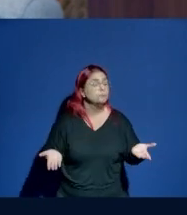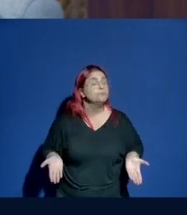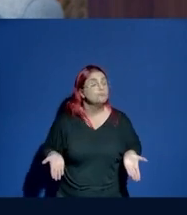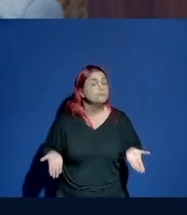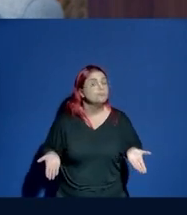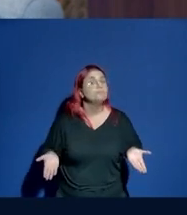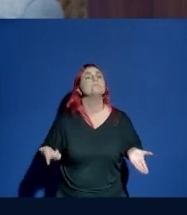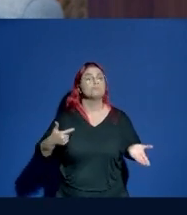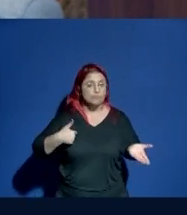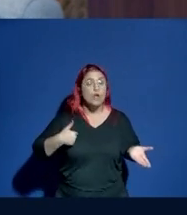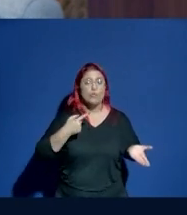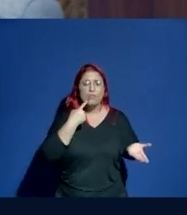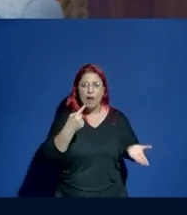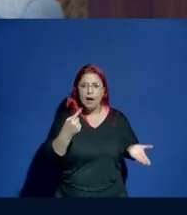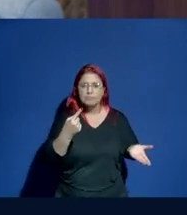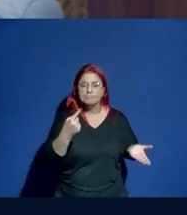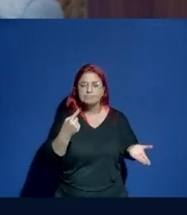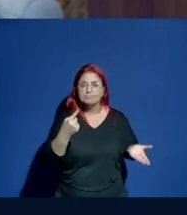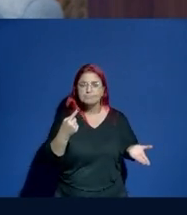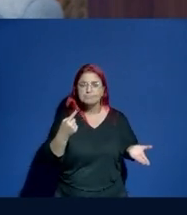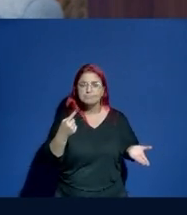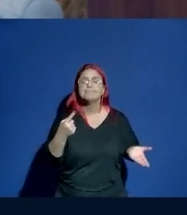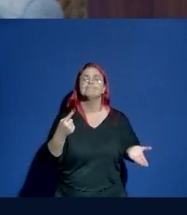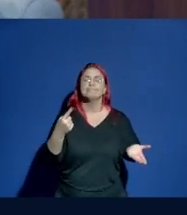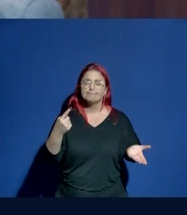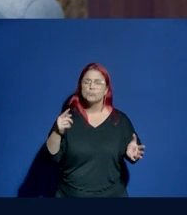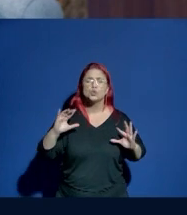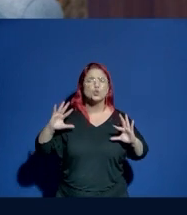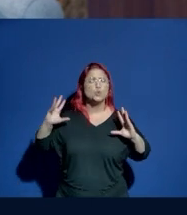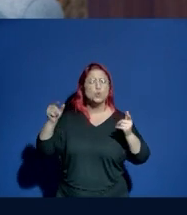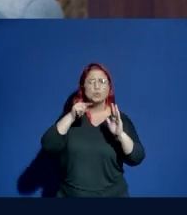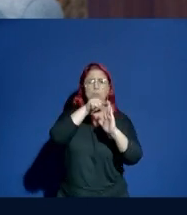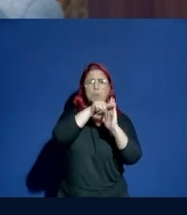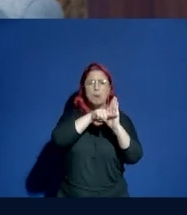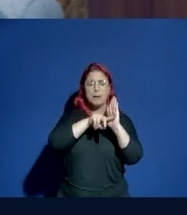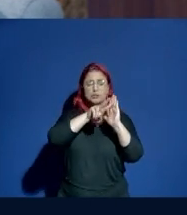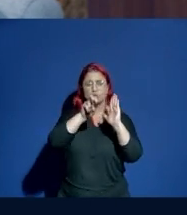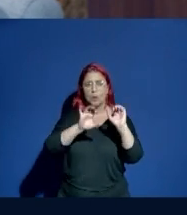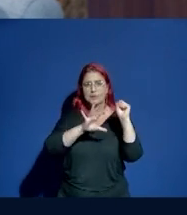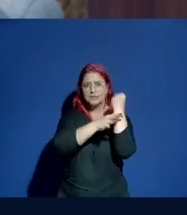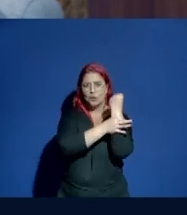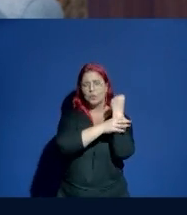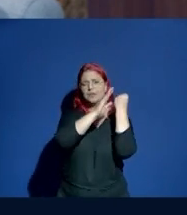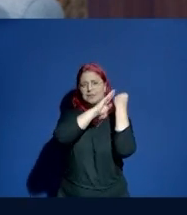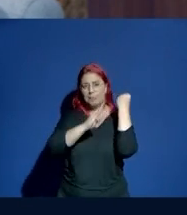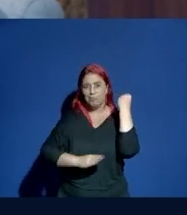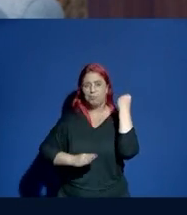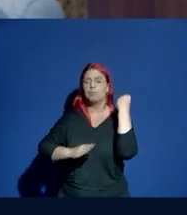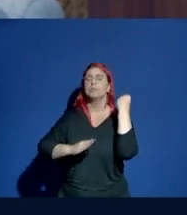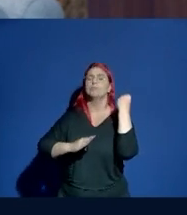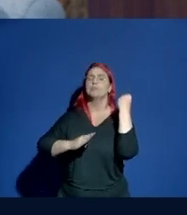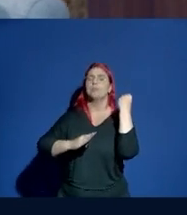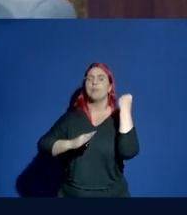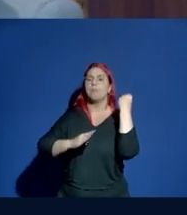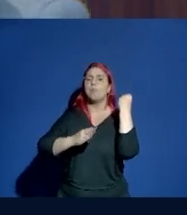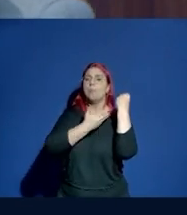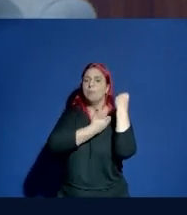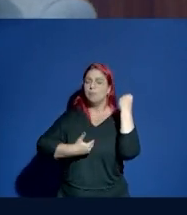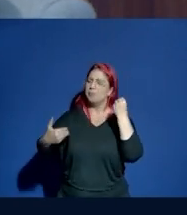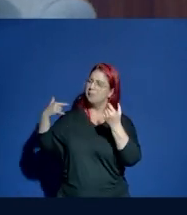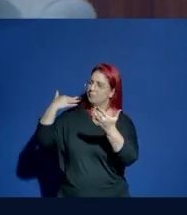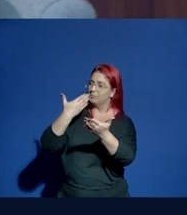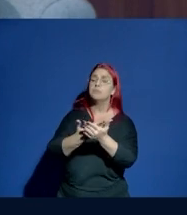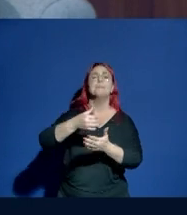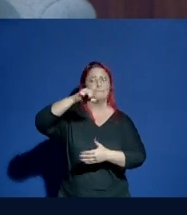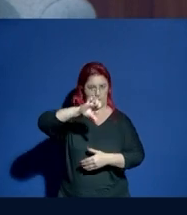eu diria sem medo de errar que todos os indicadores de segurança pública do Brasil ao longo de 30 a 40 anos eles